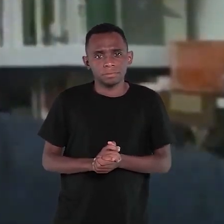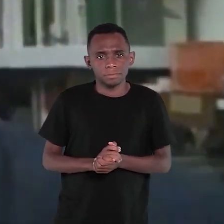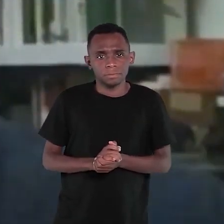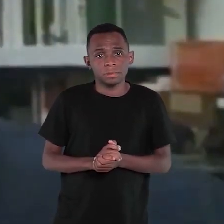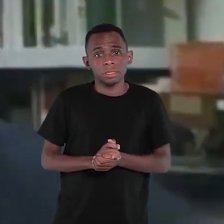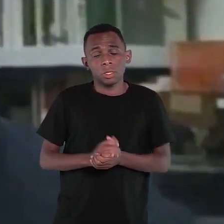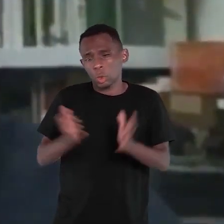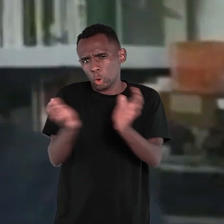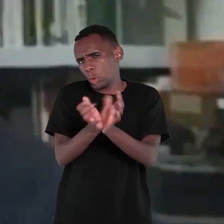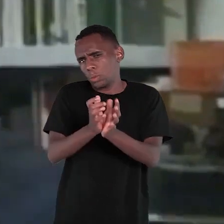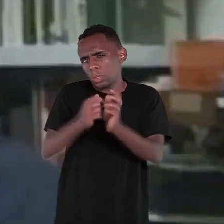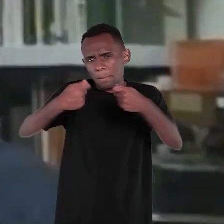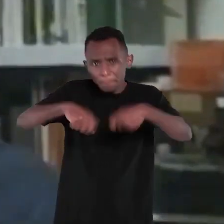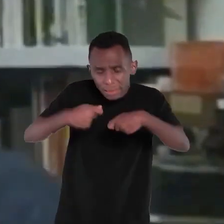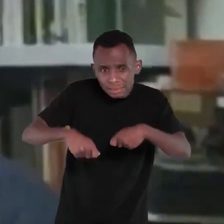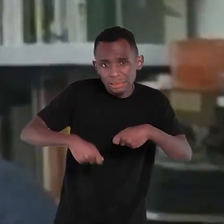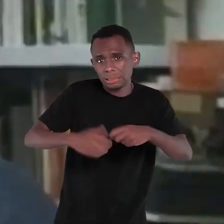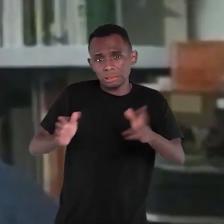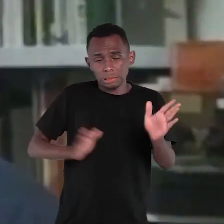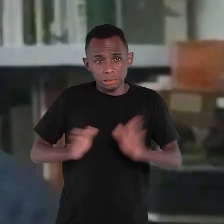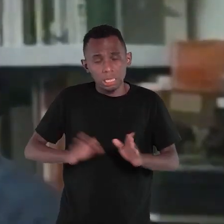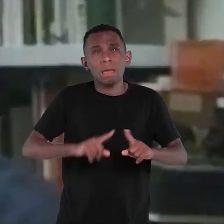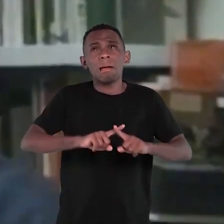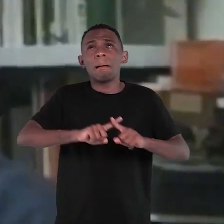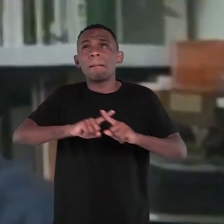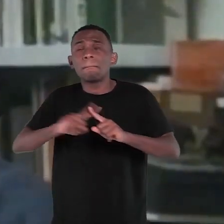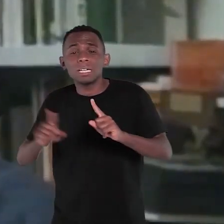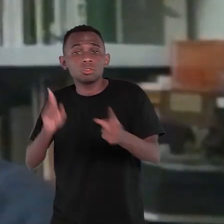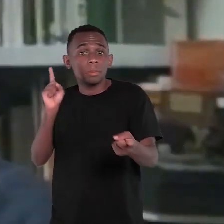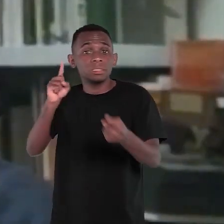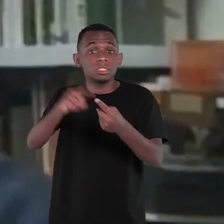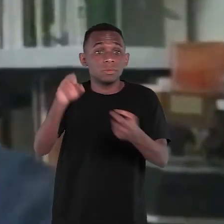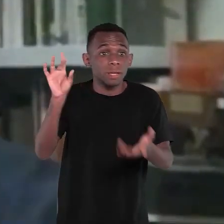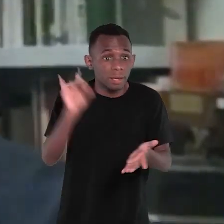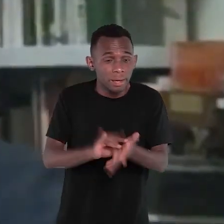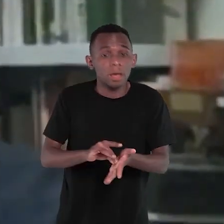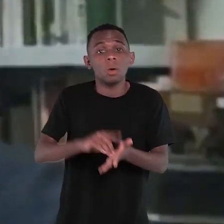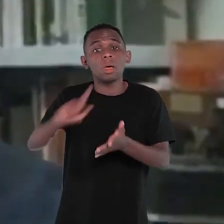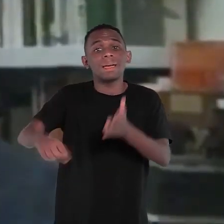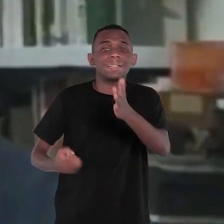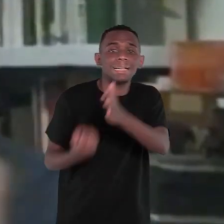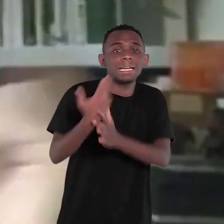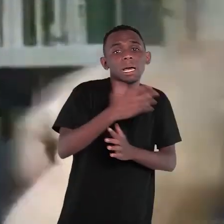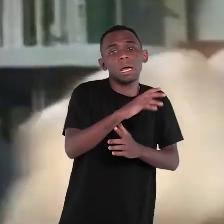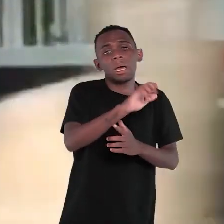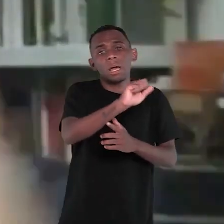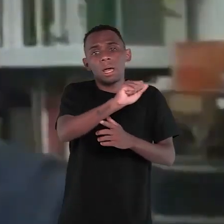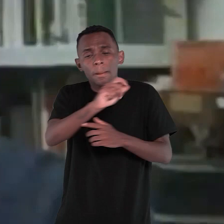com questões de acessibilidade, né? Mas no sentido de fazer programas